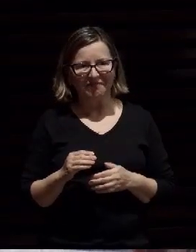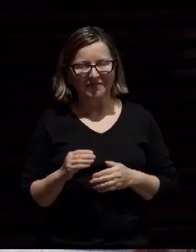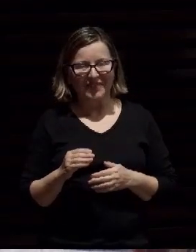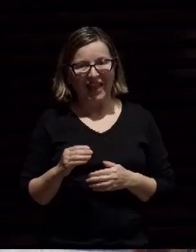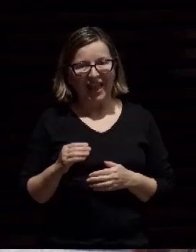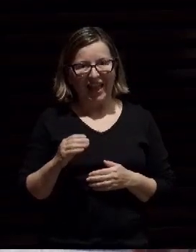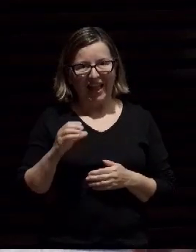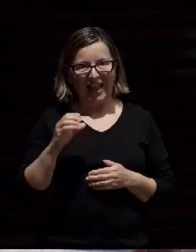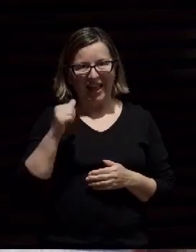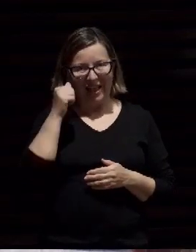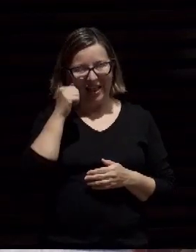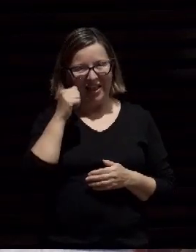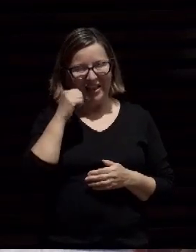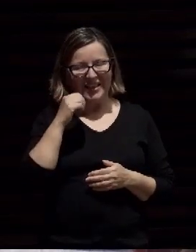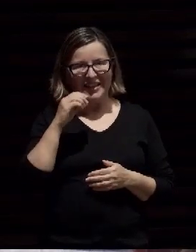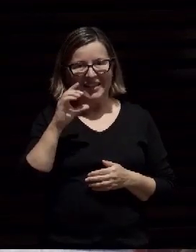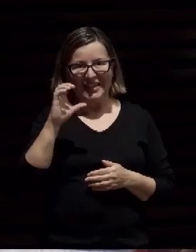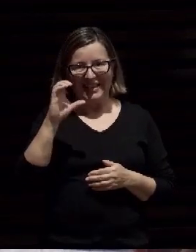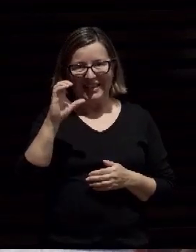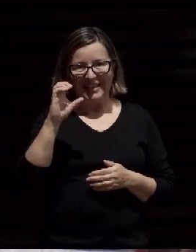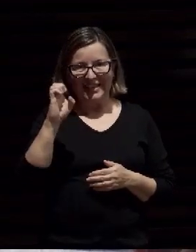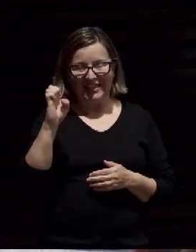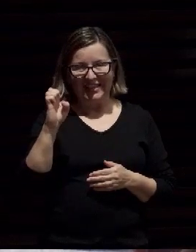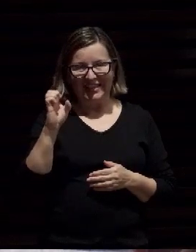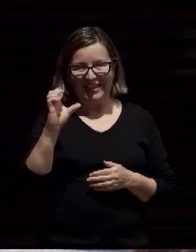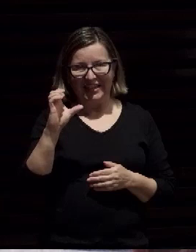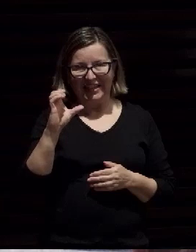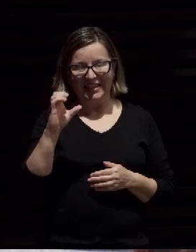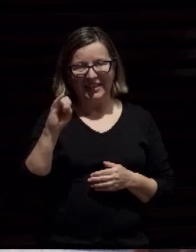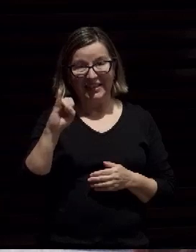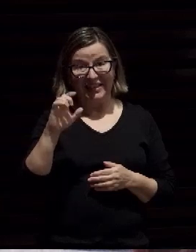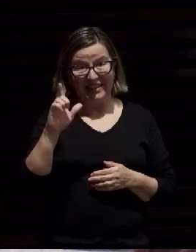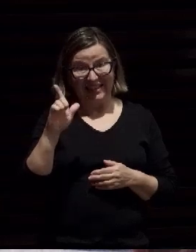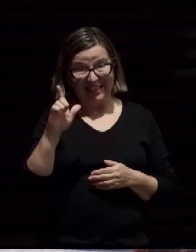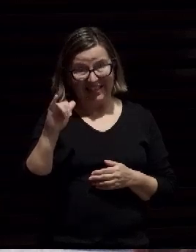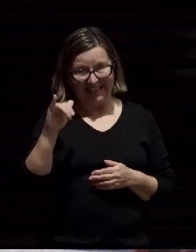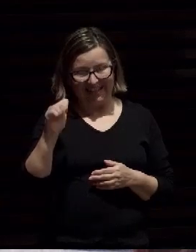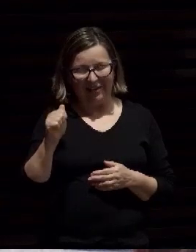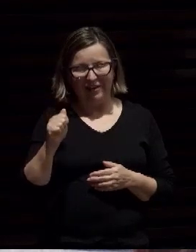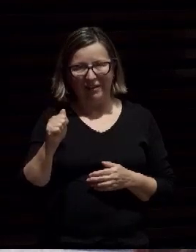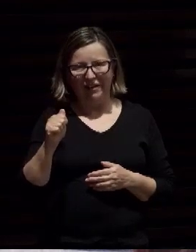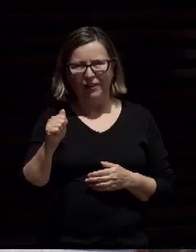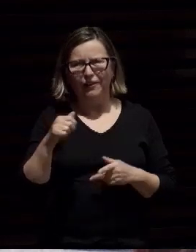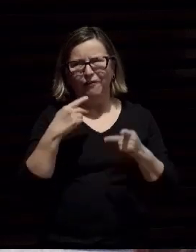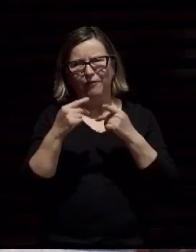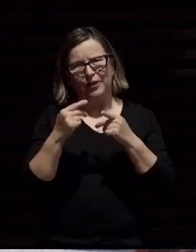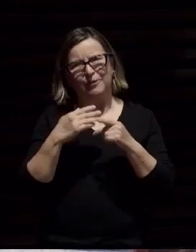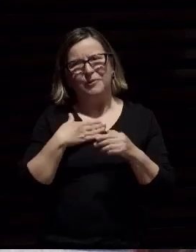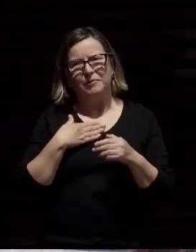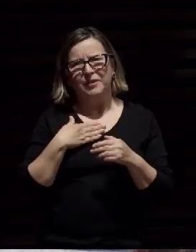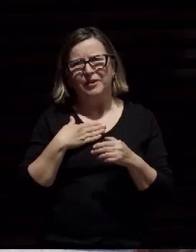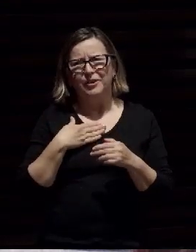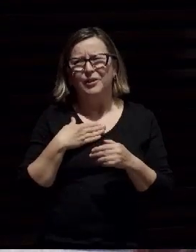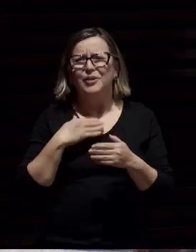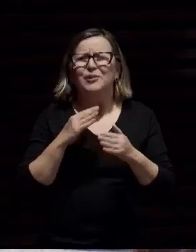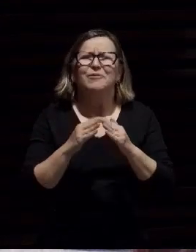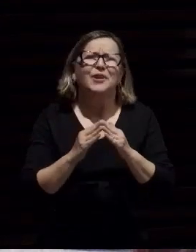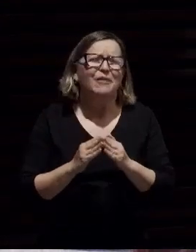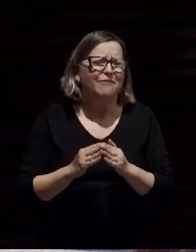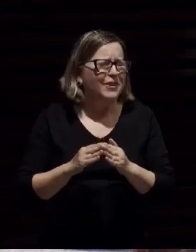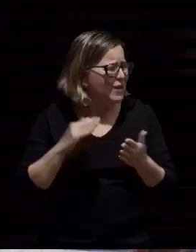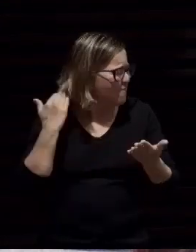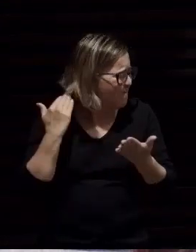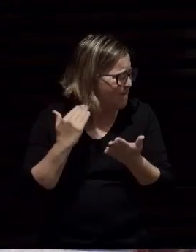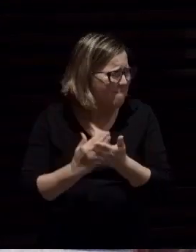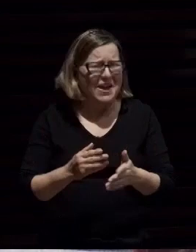ela chegou um dia para mim e disse assim: Pastor Glênio, não pare de pregar essa morte na cruz, porque é através